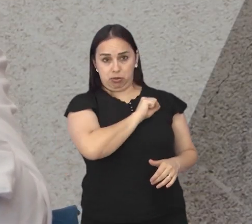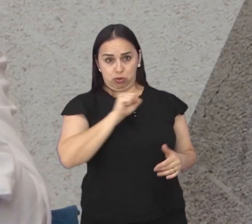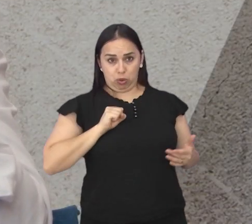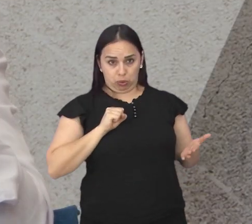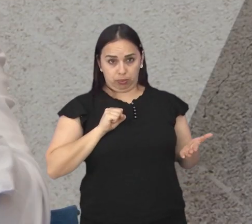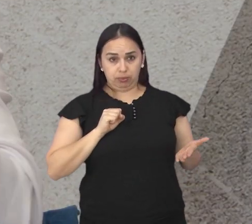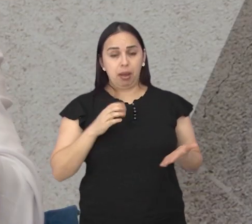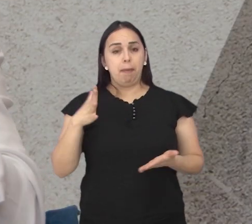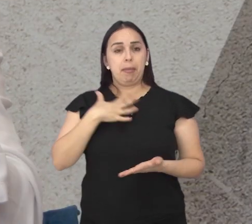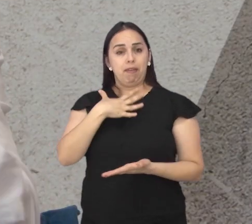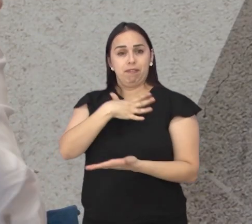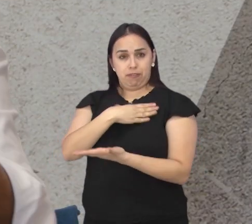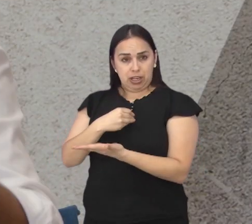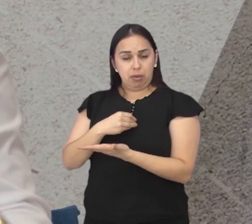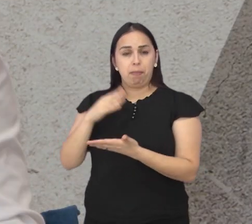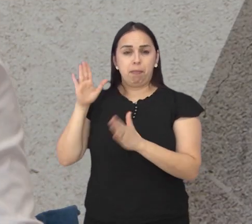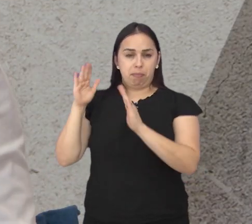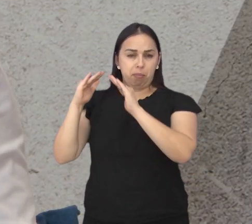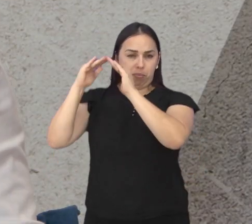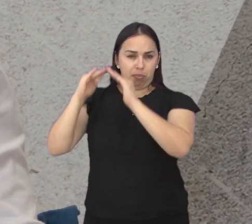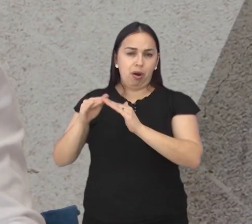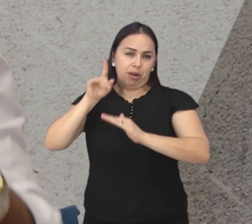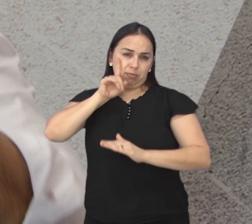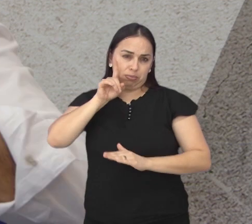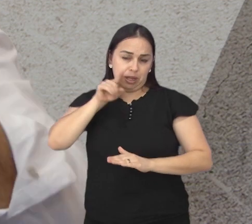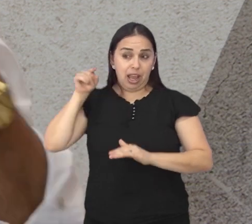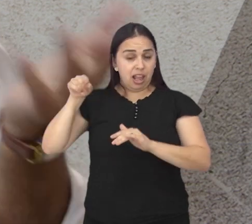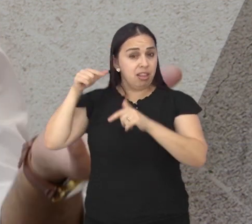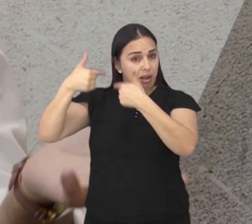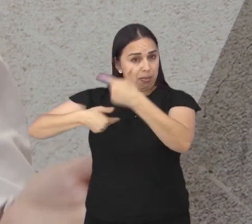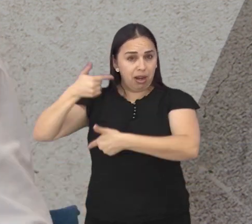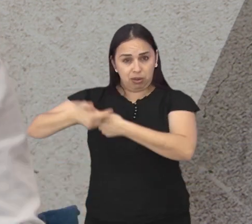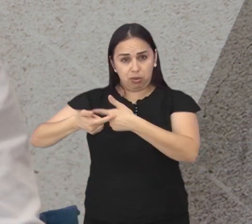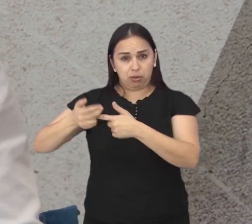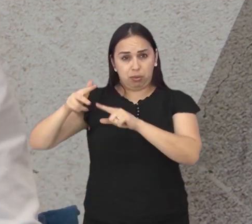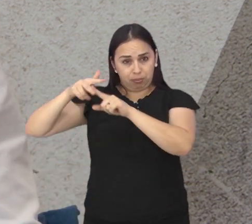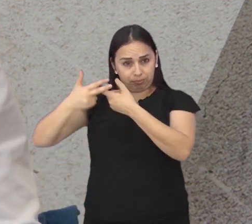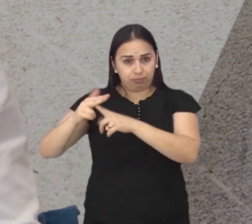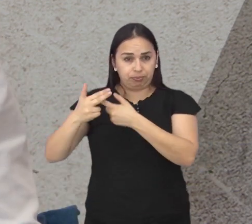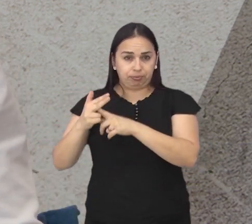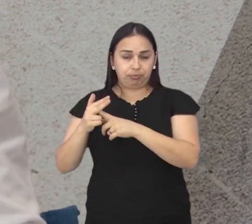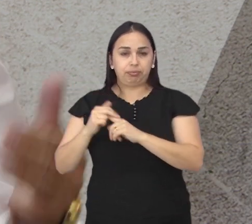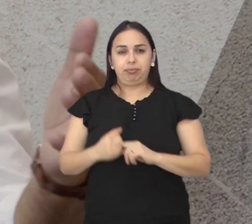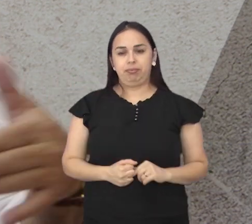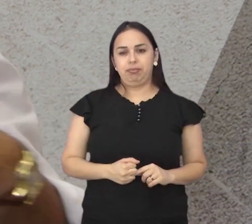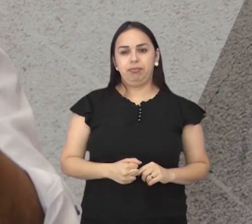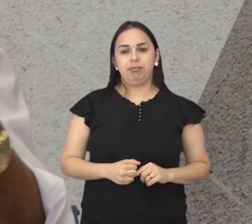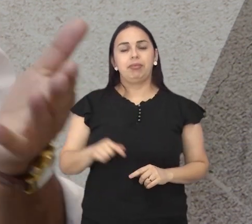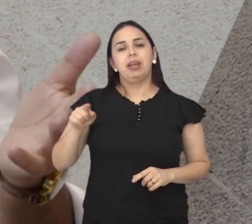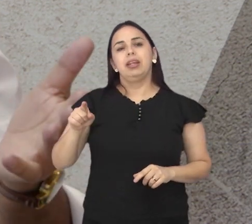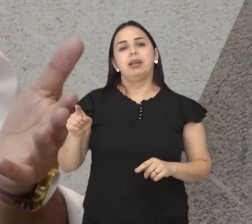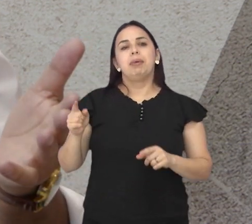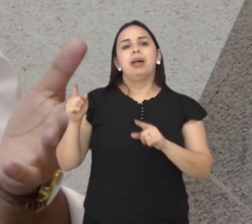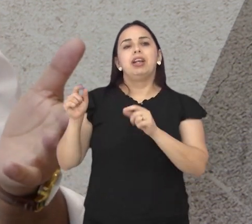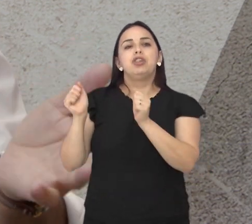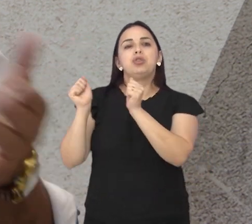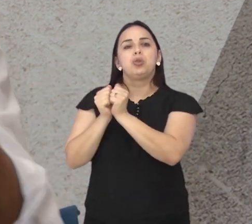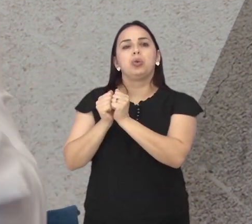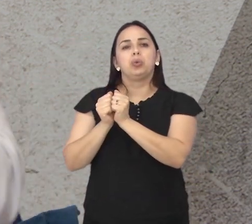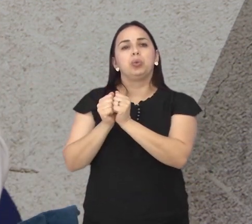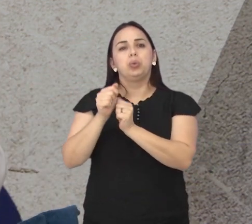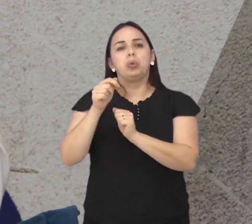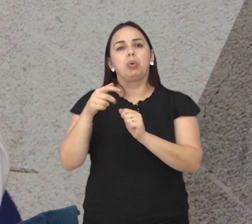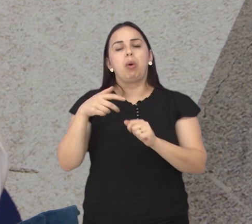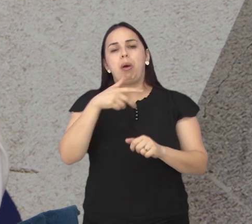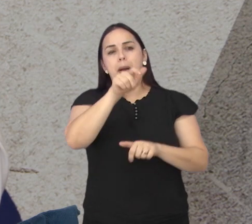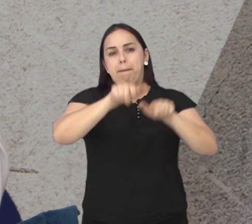com meu sogro e meu filho, que hoje mora nos Estados Unidos, praticamente trabalha com mecânica, né? Porque ele trabalha com uma pessoa e